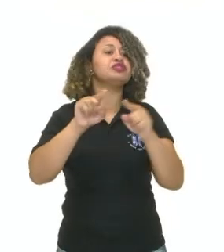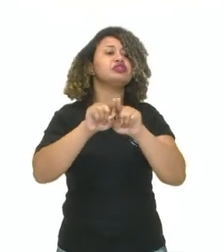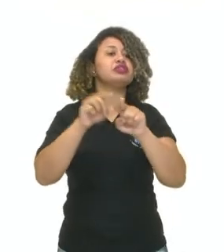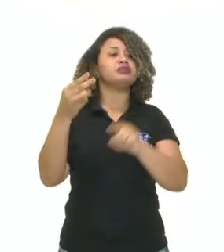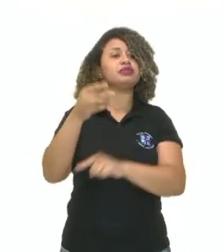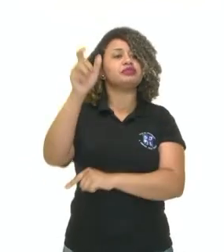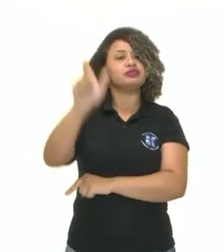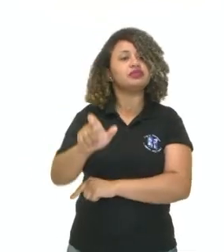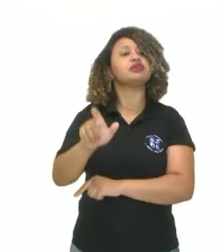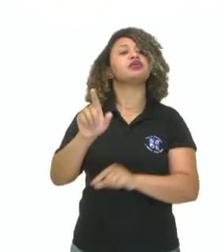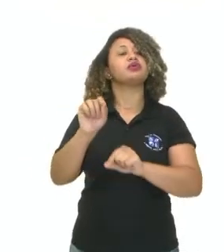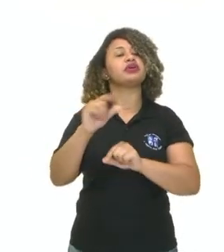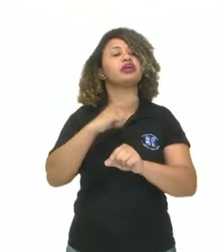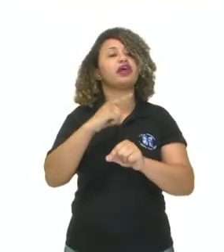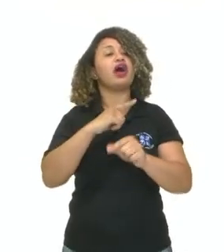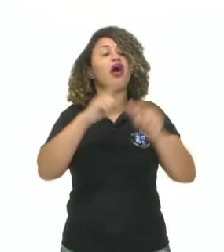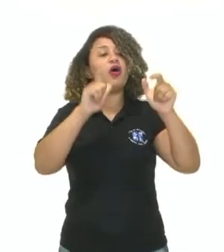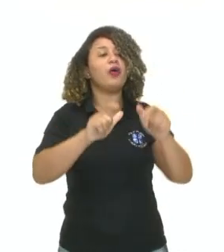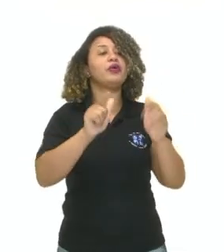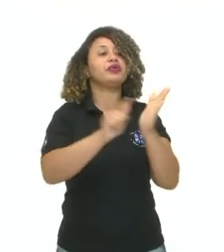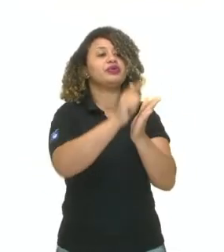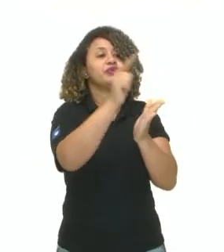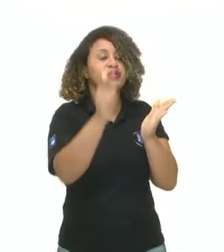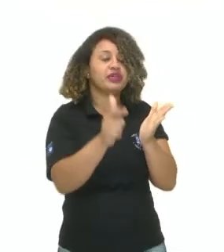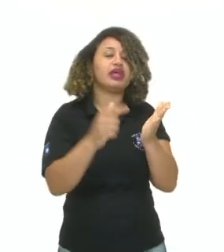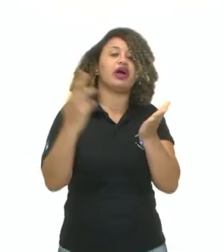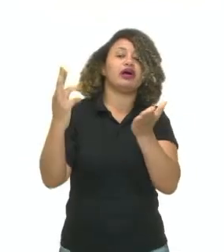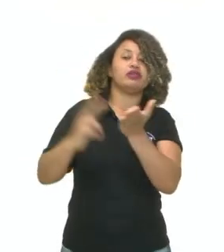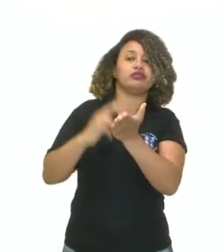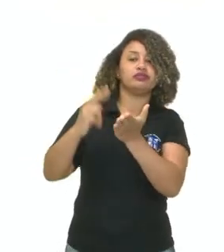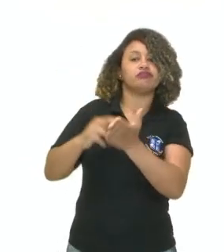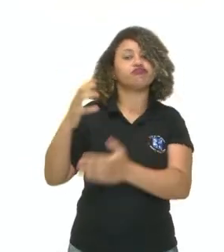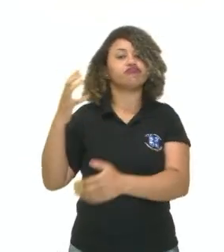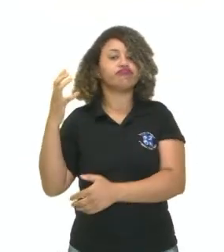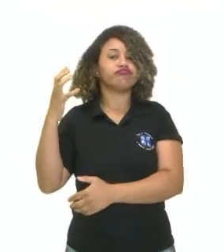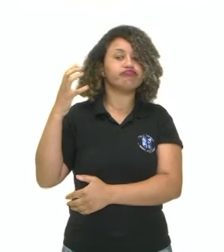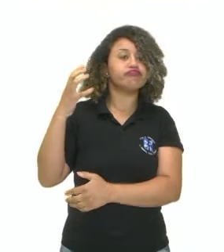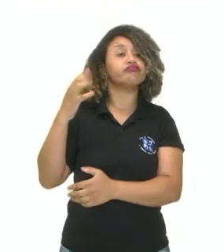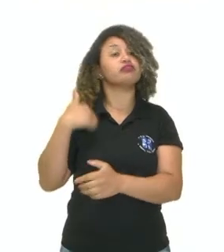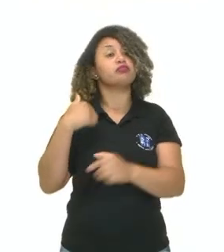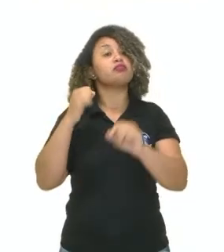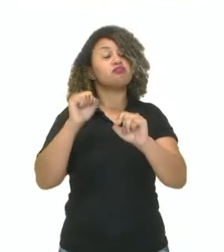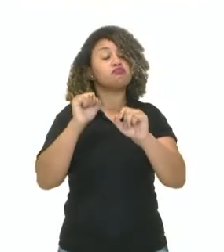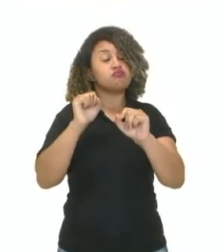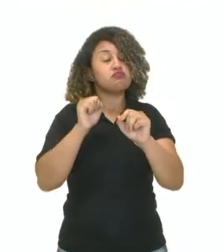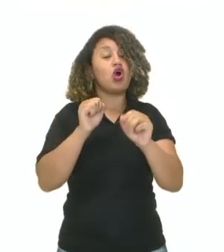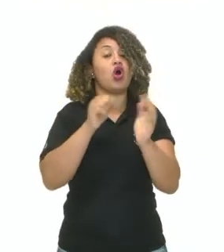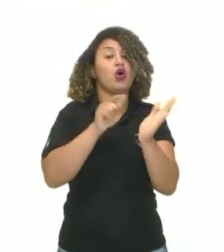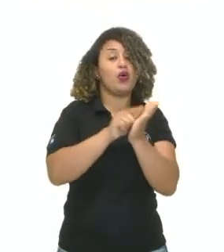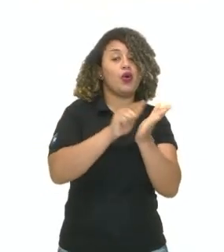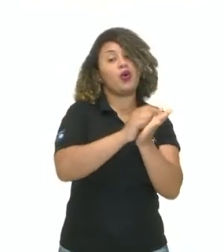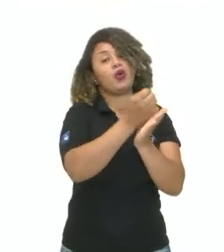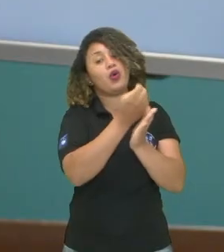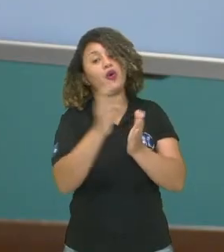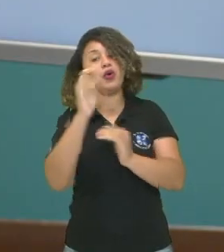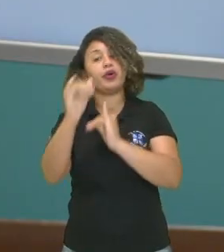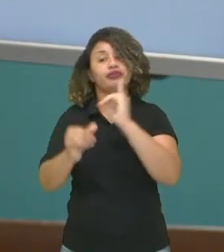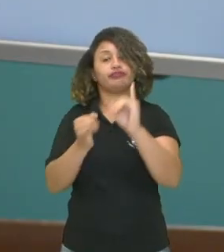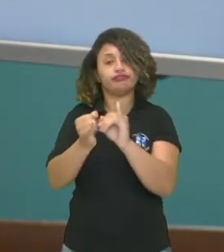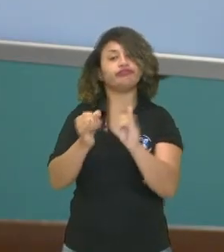pessoa, veicula-se principalmente por jornais, revistas e rádios impressos ou online. Nós temos